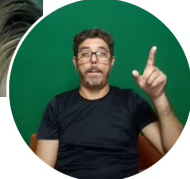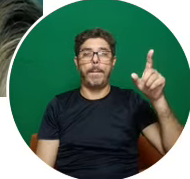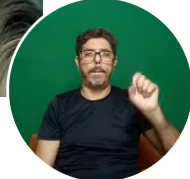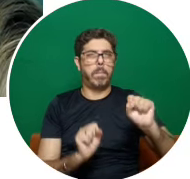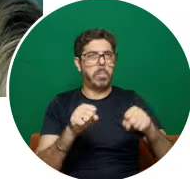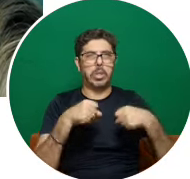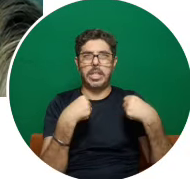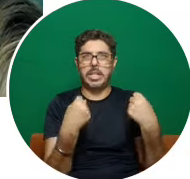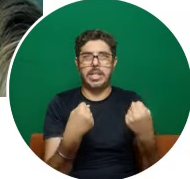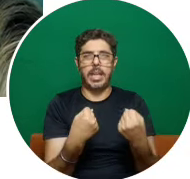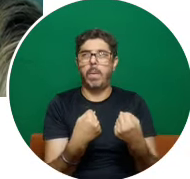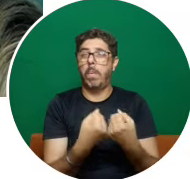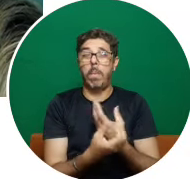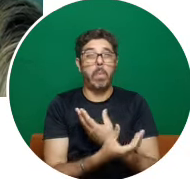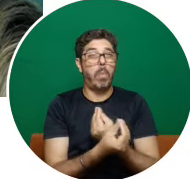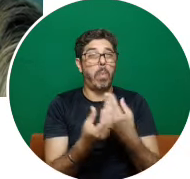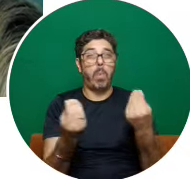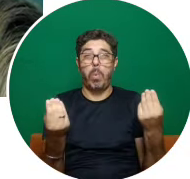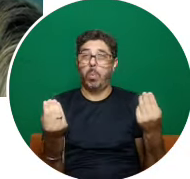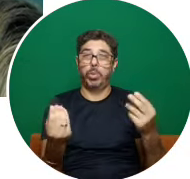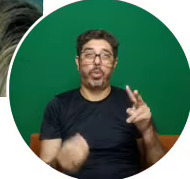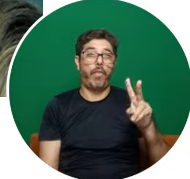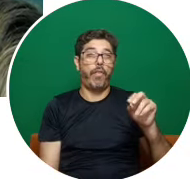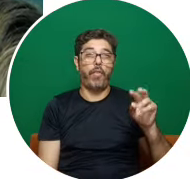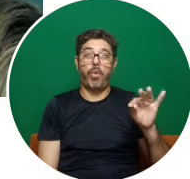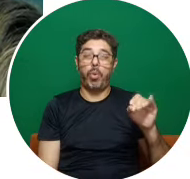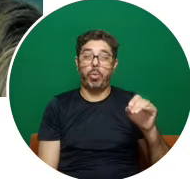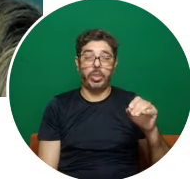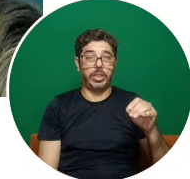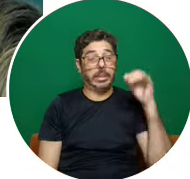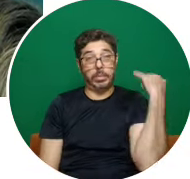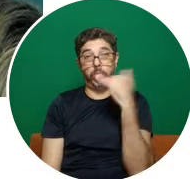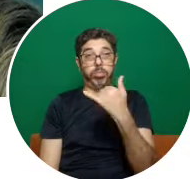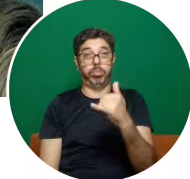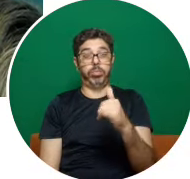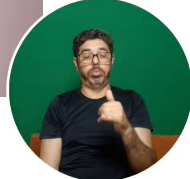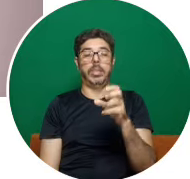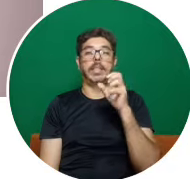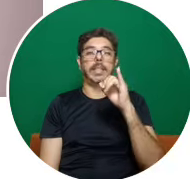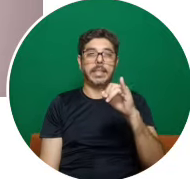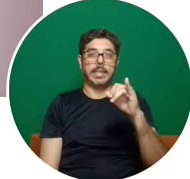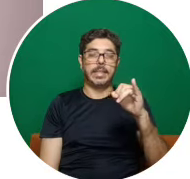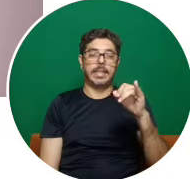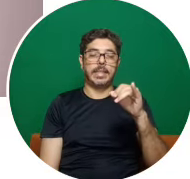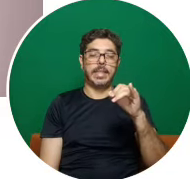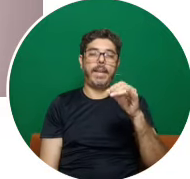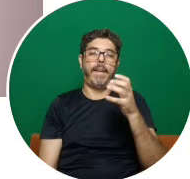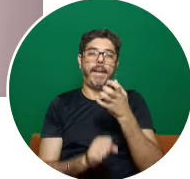sua superfície de milhares de volts, o que daria uma enorme quantidade de energia se a